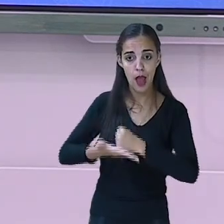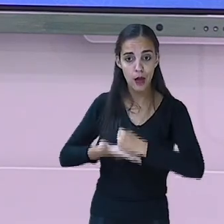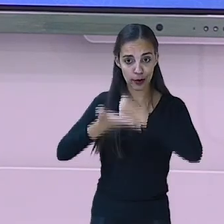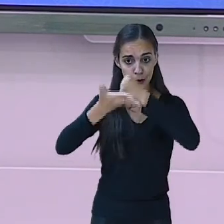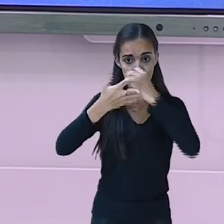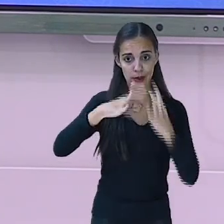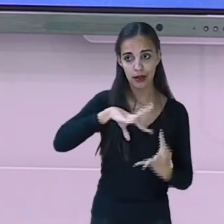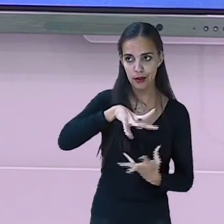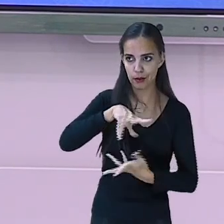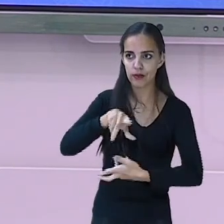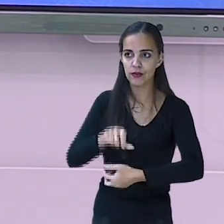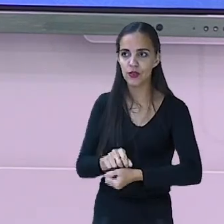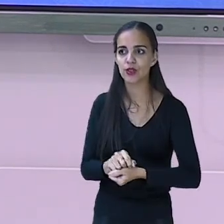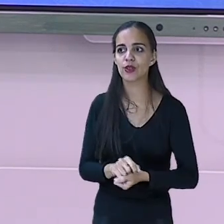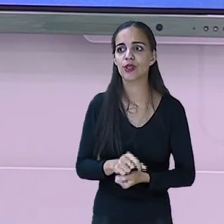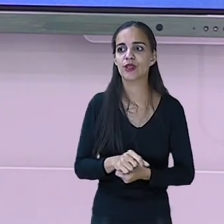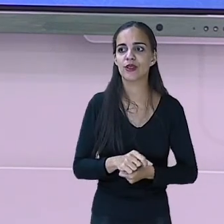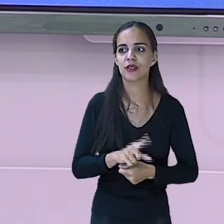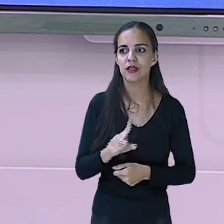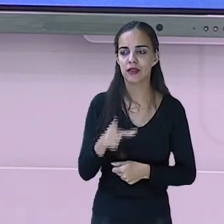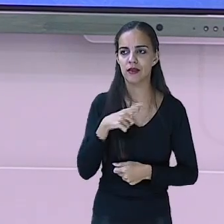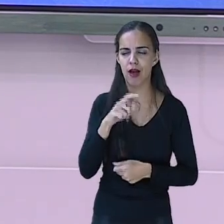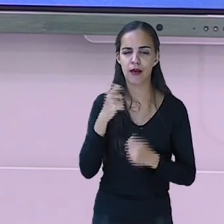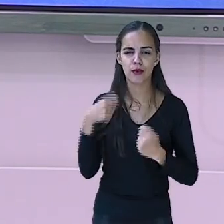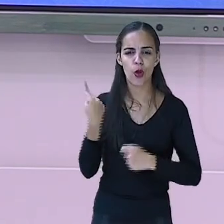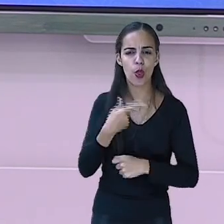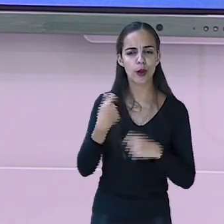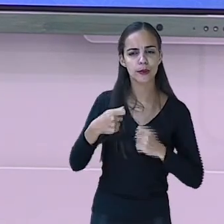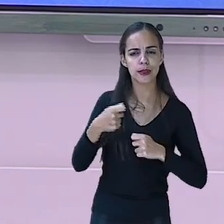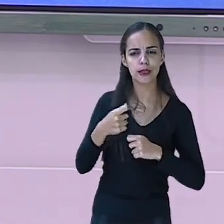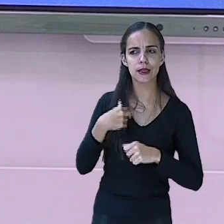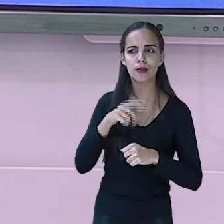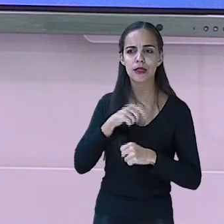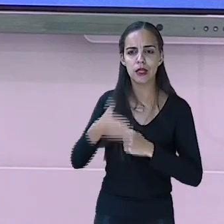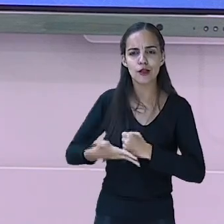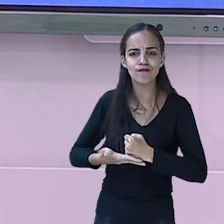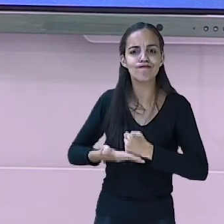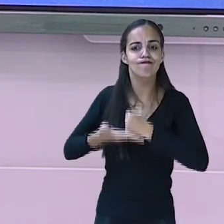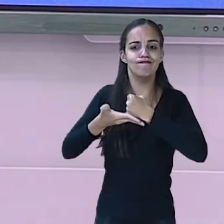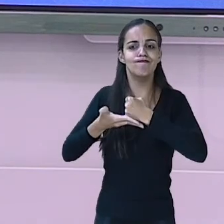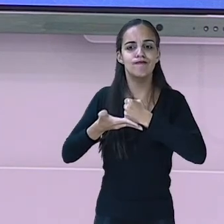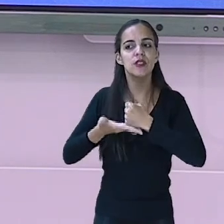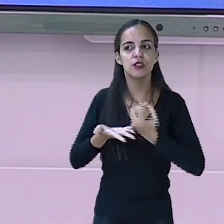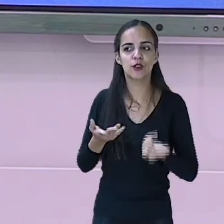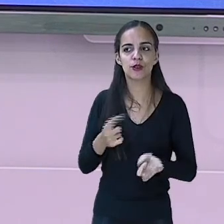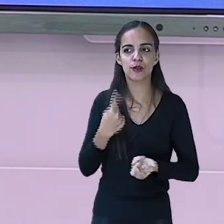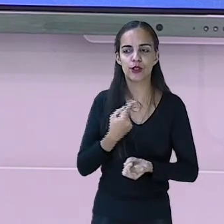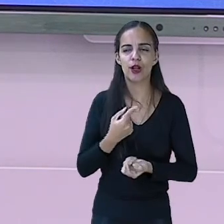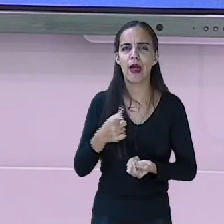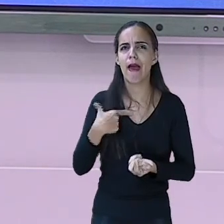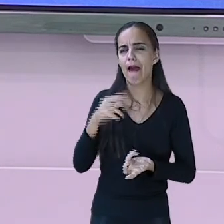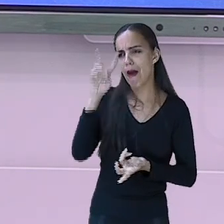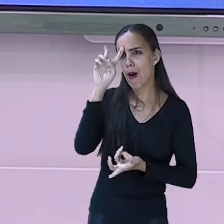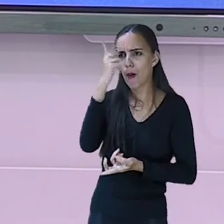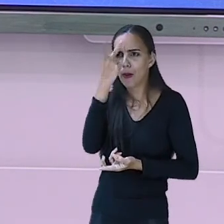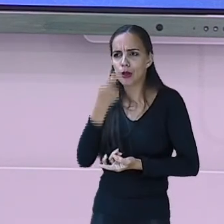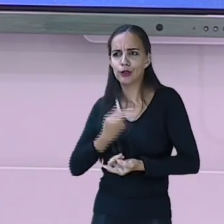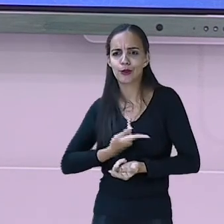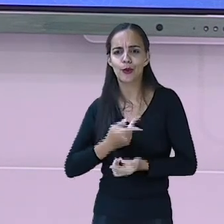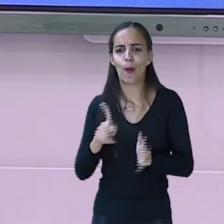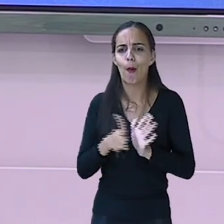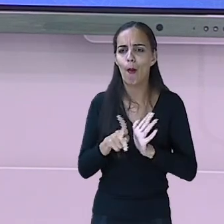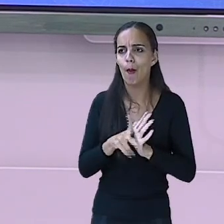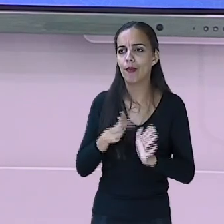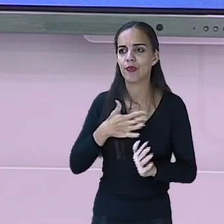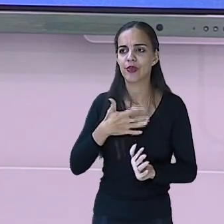sustentabilidade, sem esquecer do sustentável. E isto é uma atitude constante. Isso